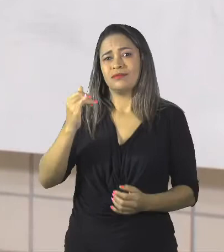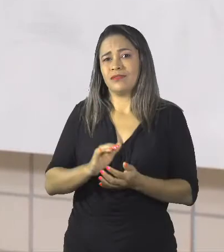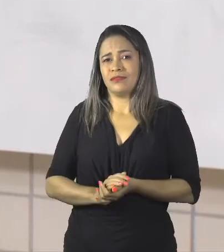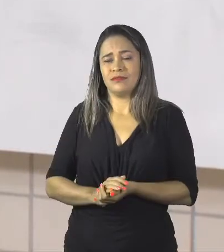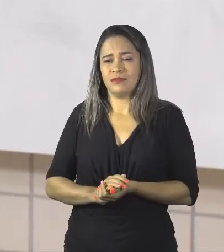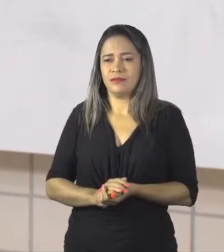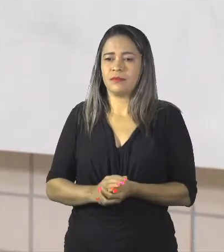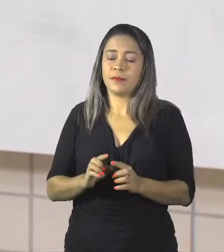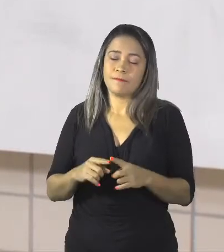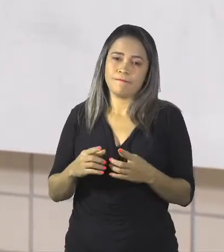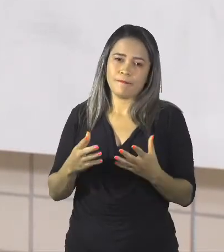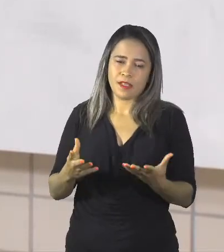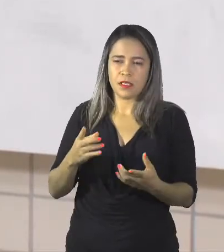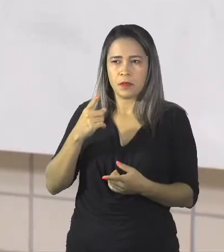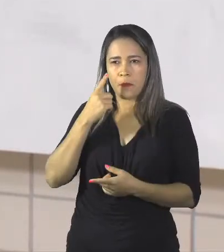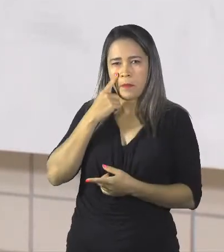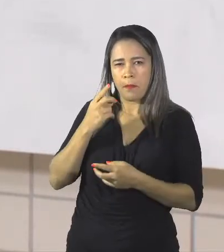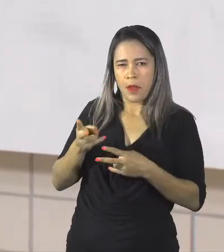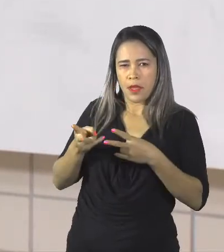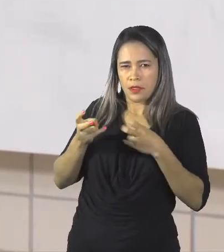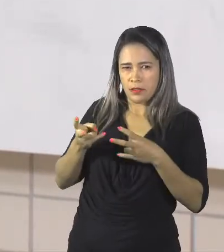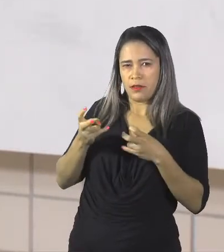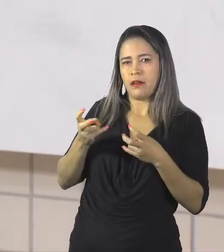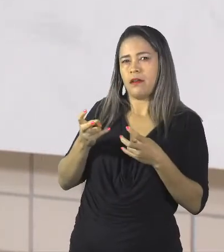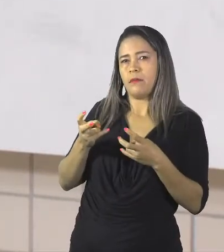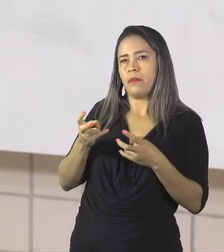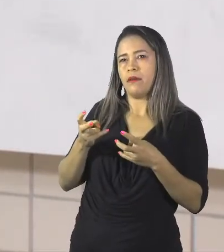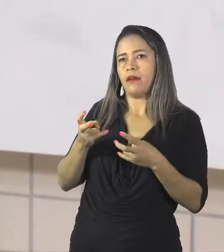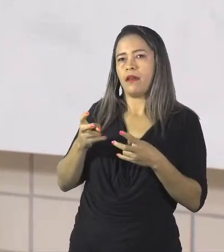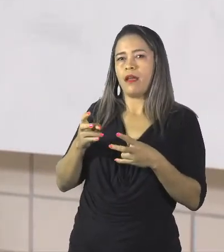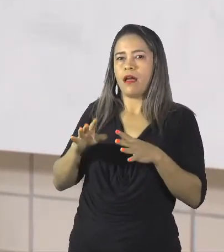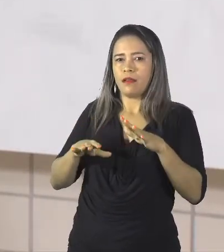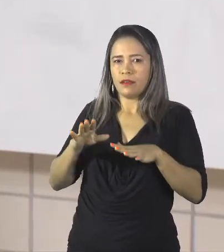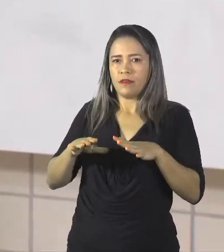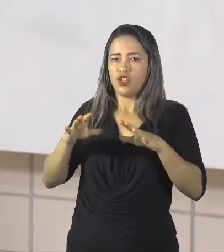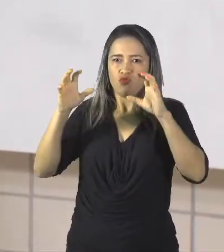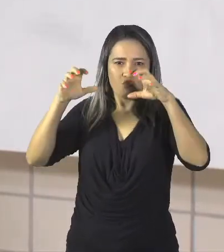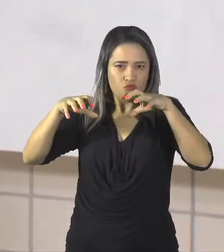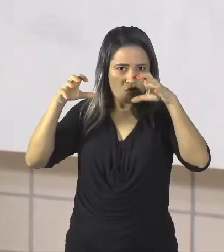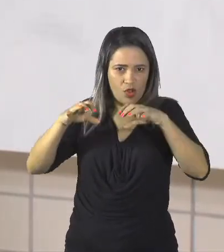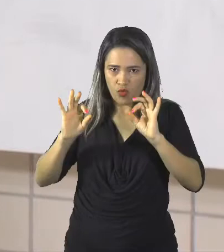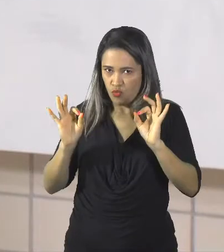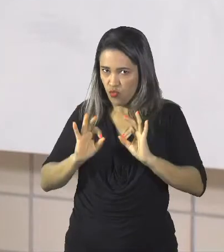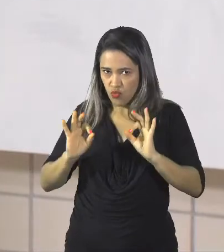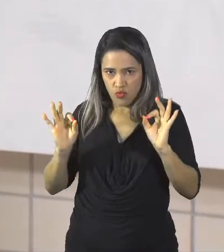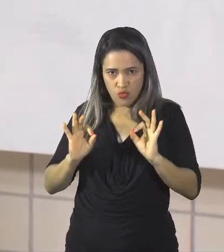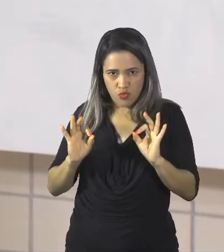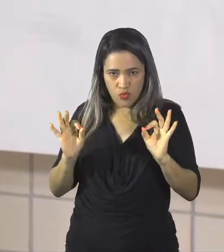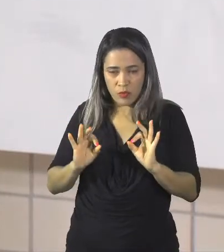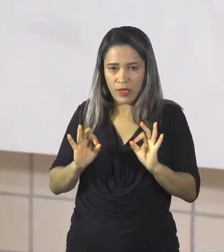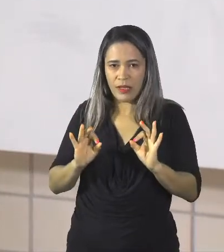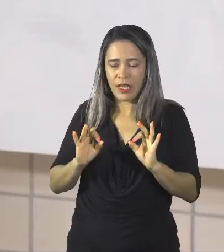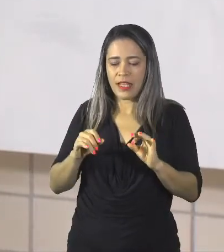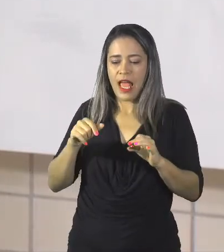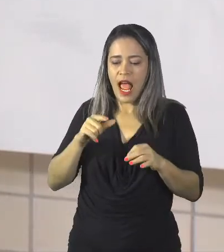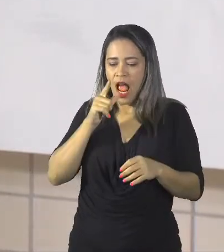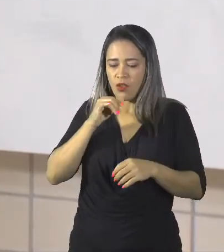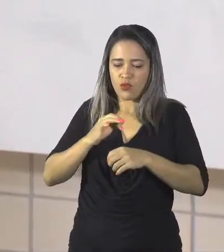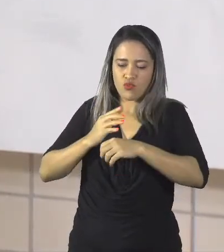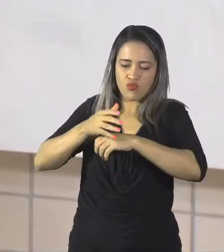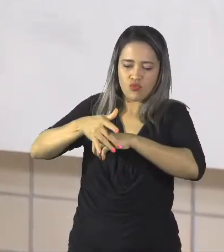isso principalmente no período de estiada, né, o período que não é chuvoso na nossa cidade, quando esse ribeirão